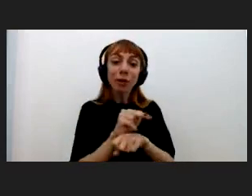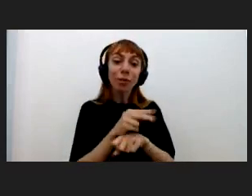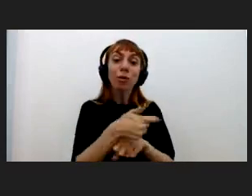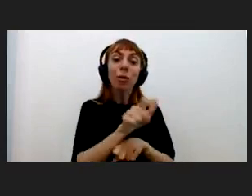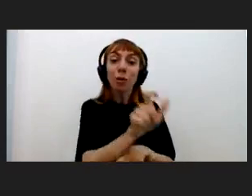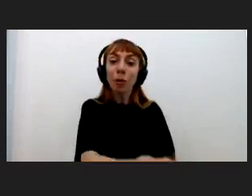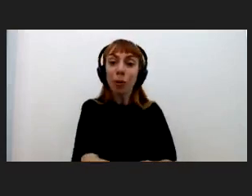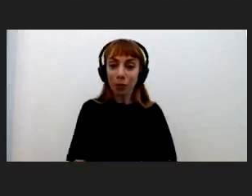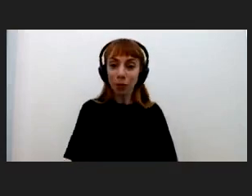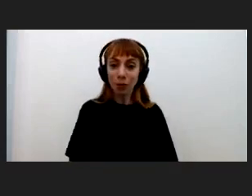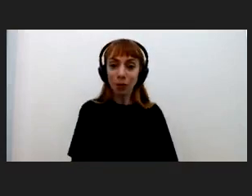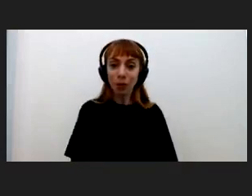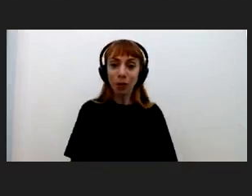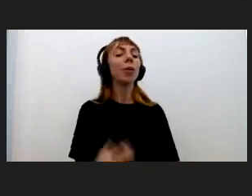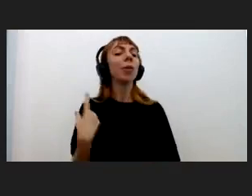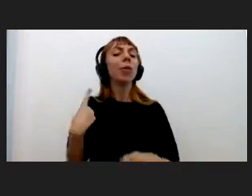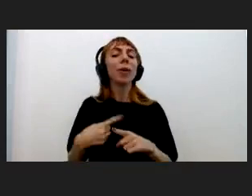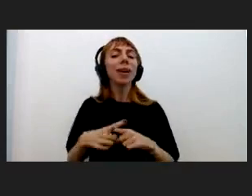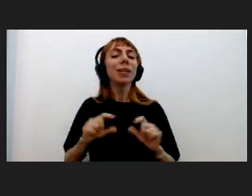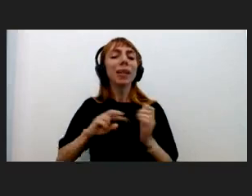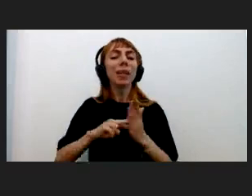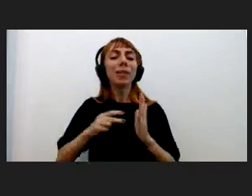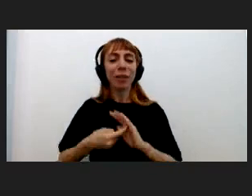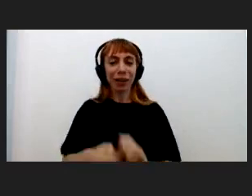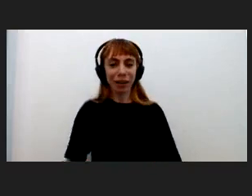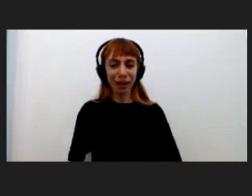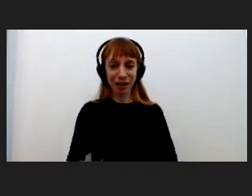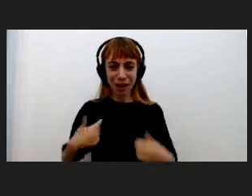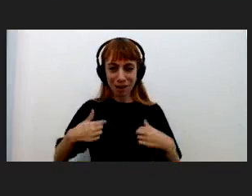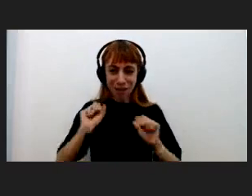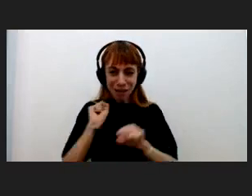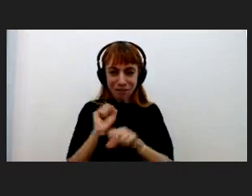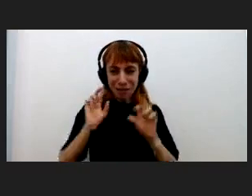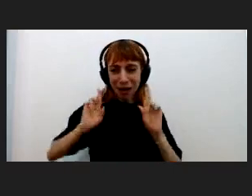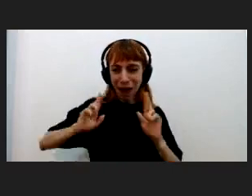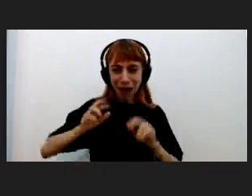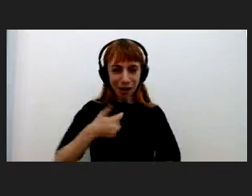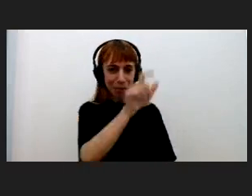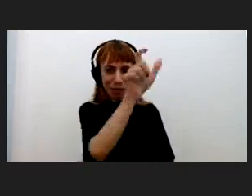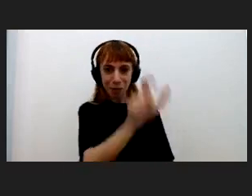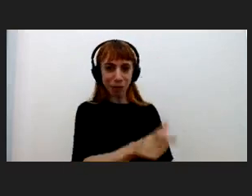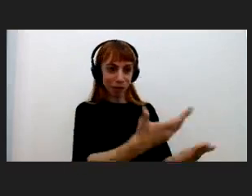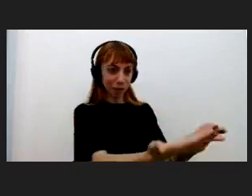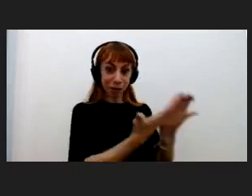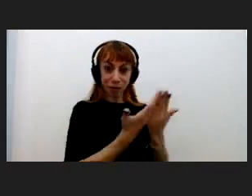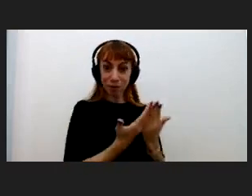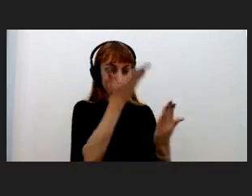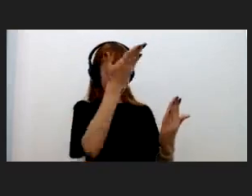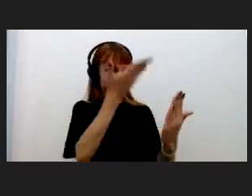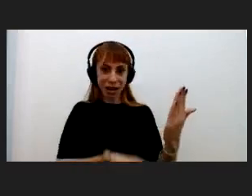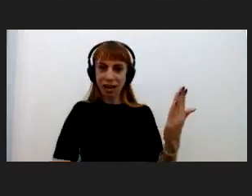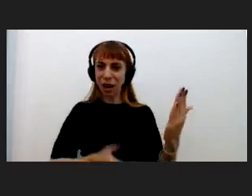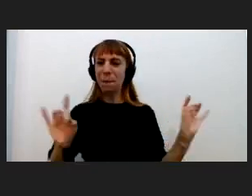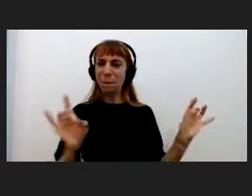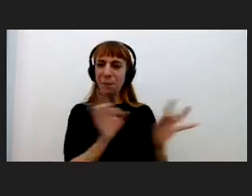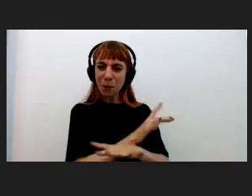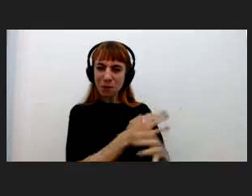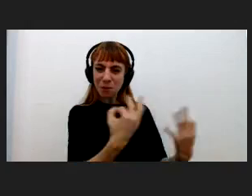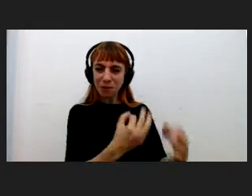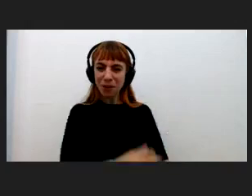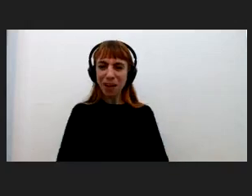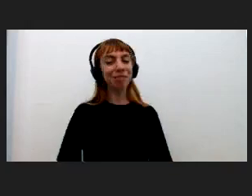vai vir arranjado, mas que ele vai vir em forma talvez de um vaso rachado,